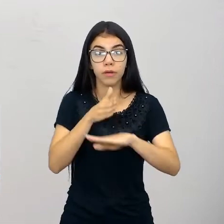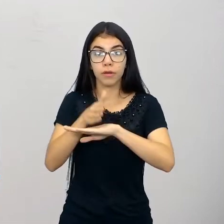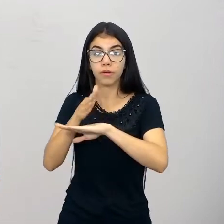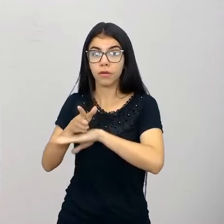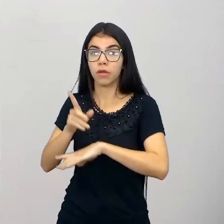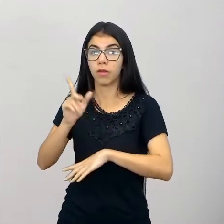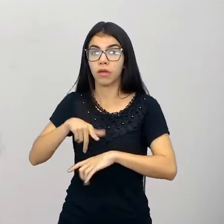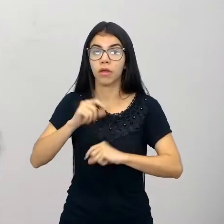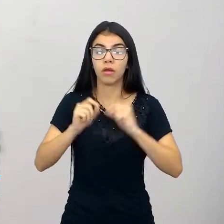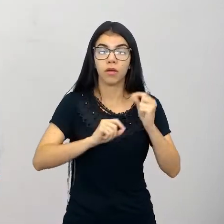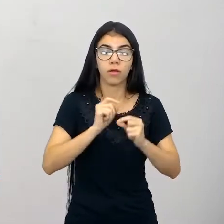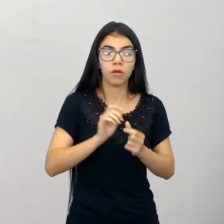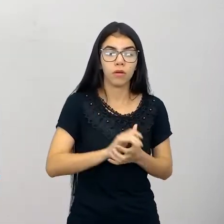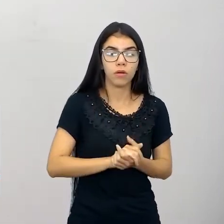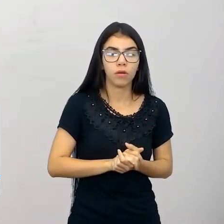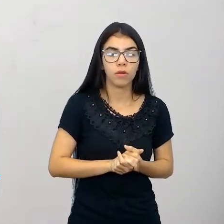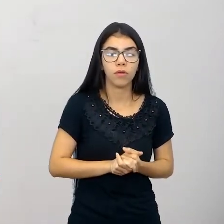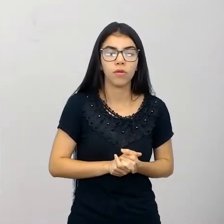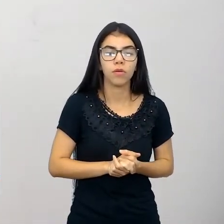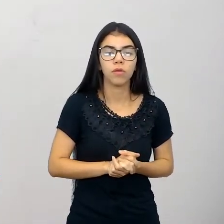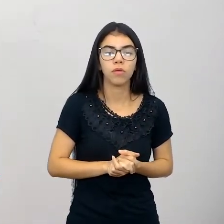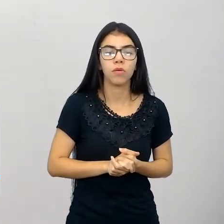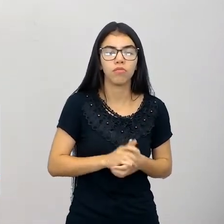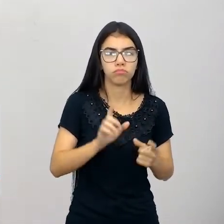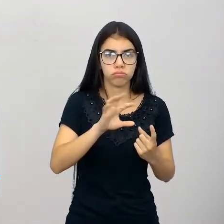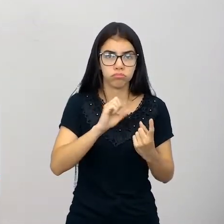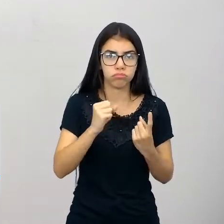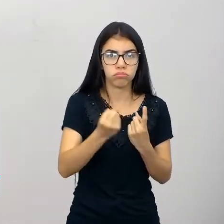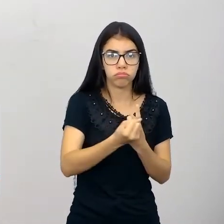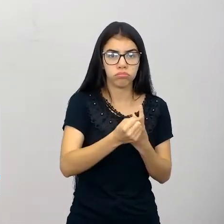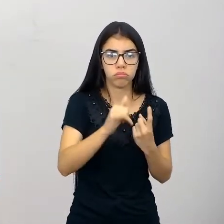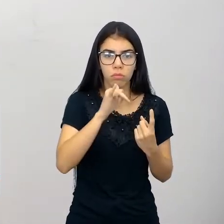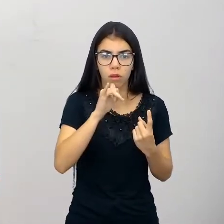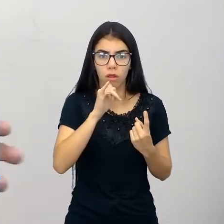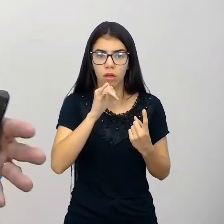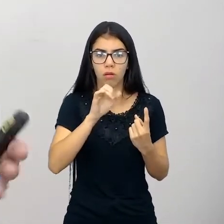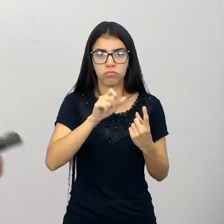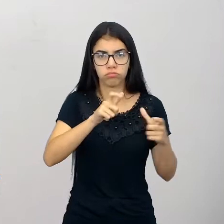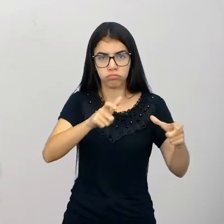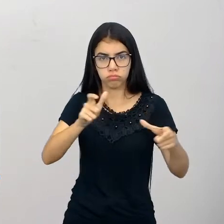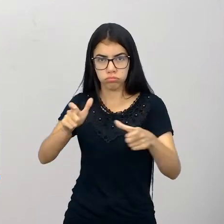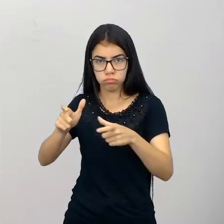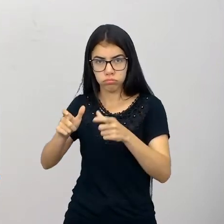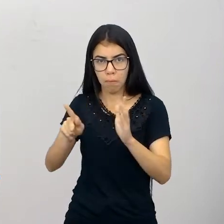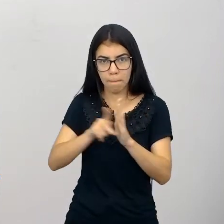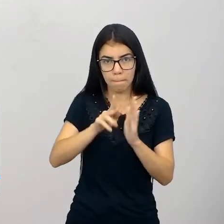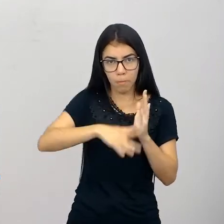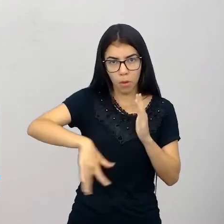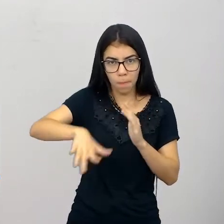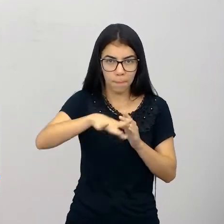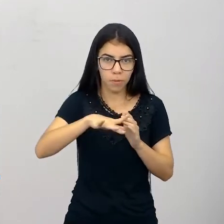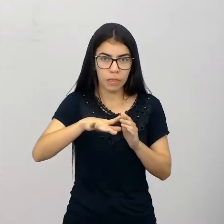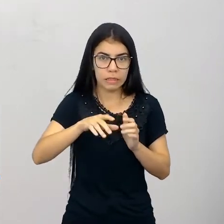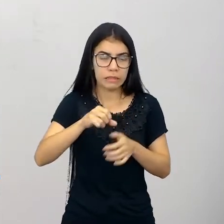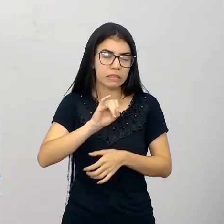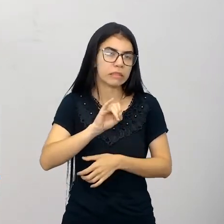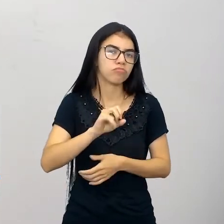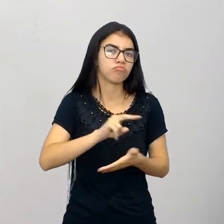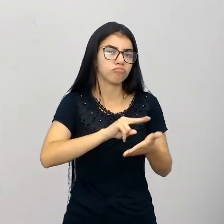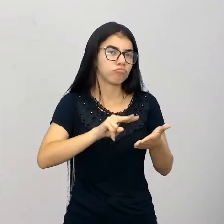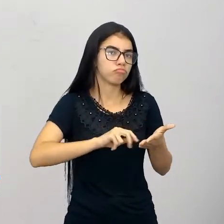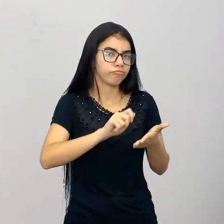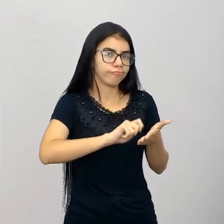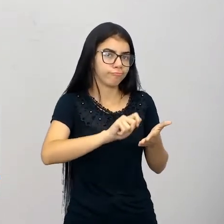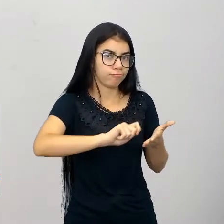a, vou dizer entre aspas, a ascensão social, né? E você entrar em alguns lugares que você não poderia entrar se você não soubesse ler e